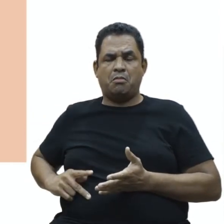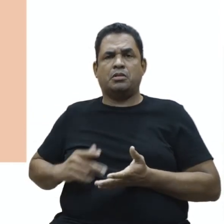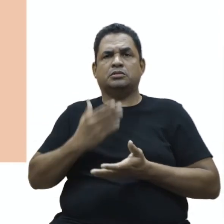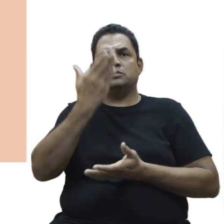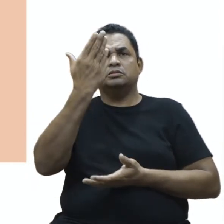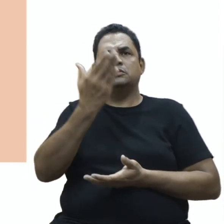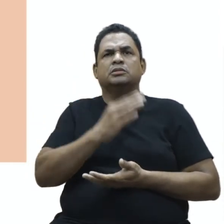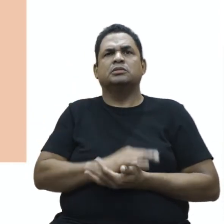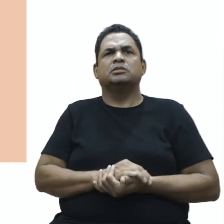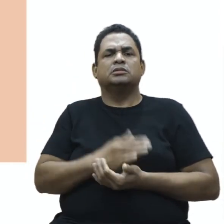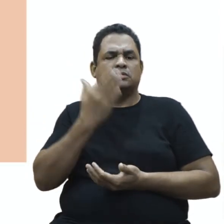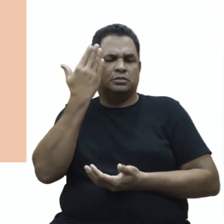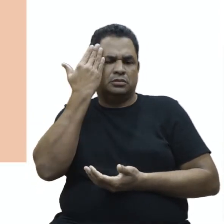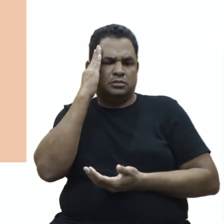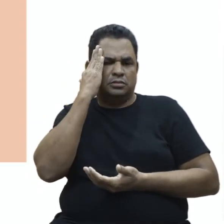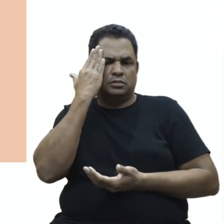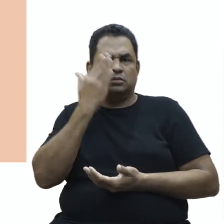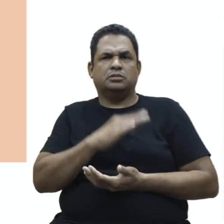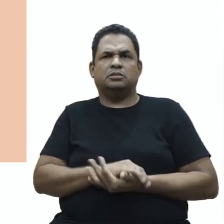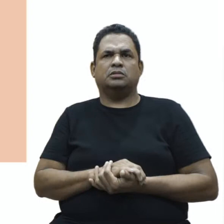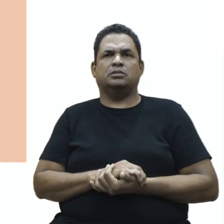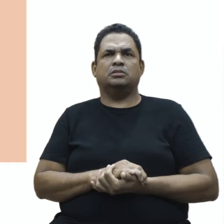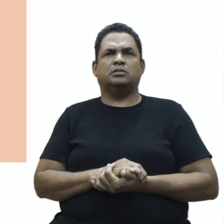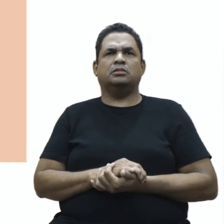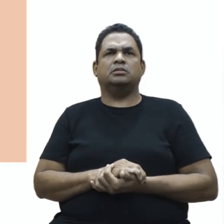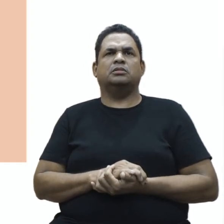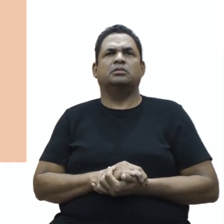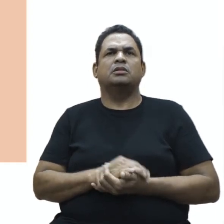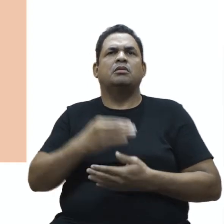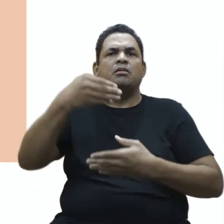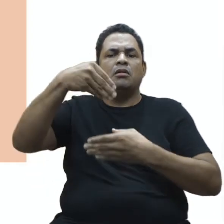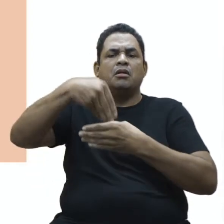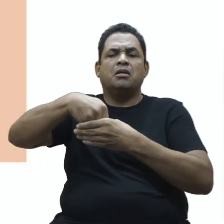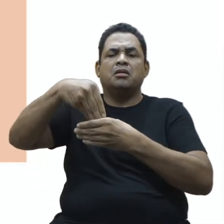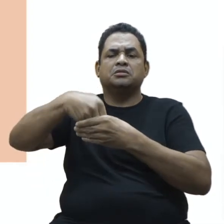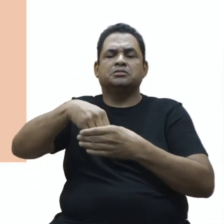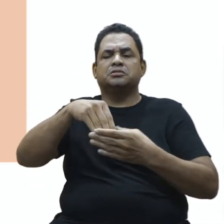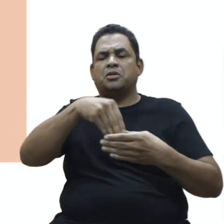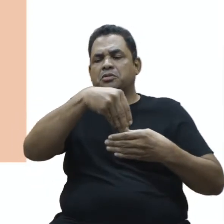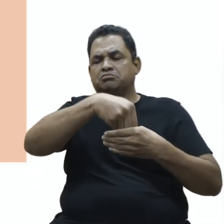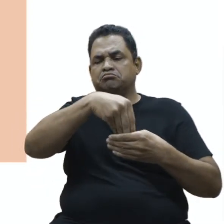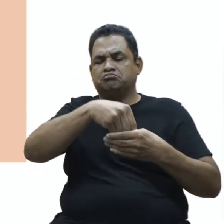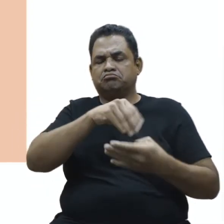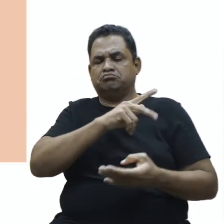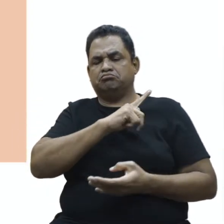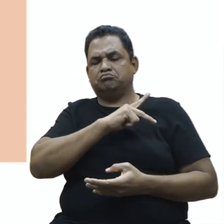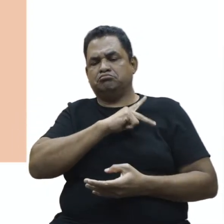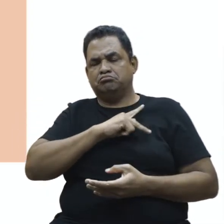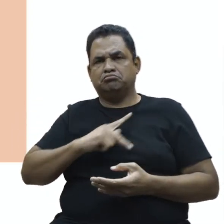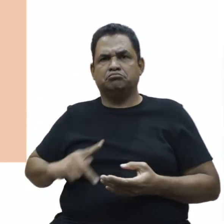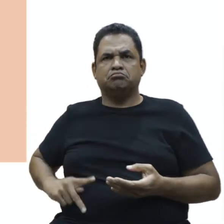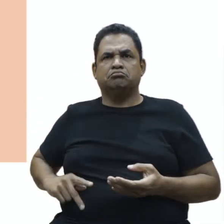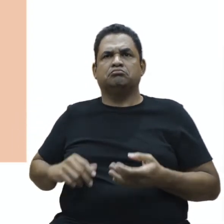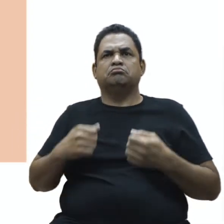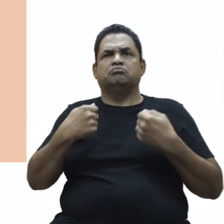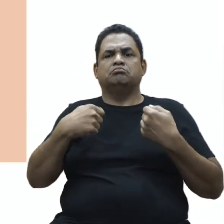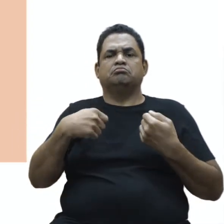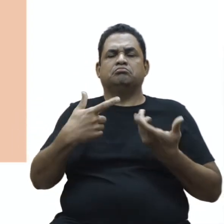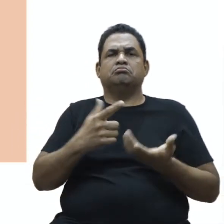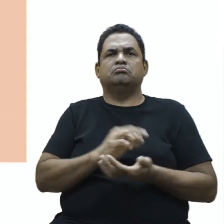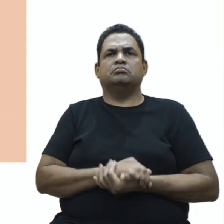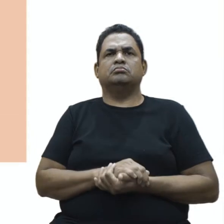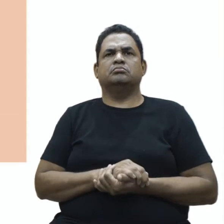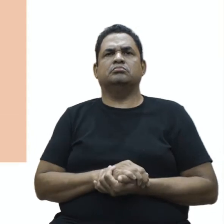Vamos aqui entender juntos. Eleições presidenciais. Temos que ter, senão não é presidencialismo,